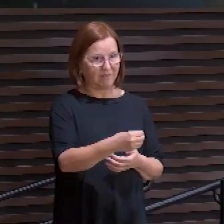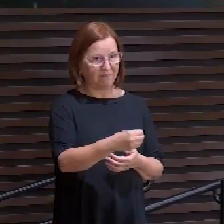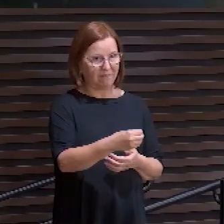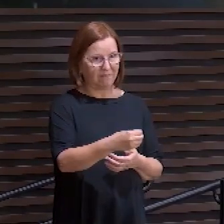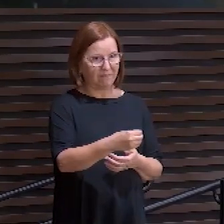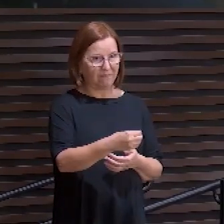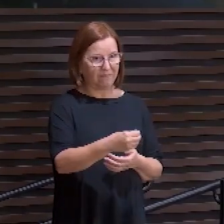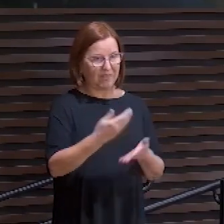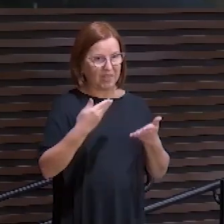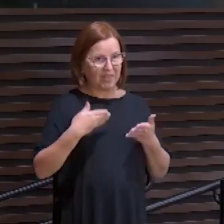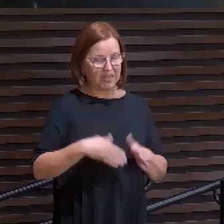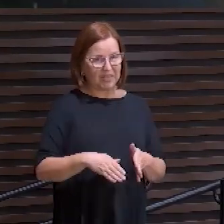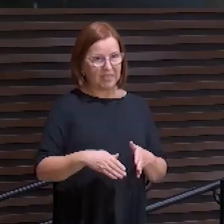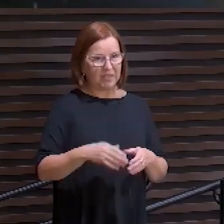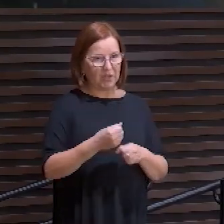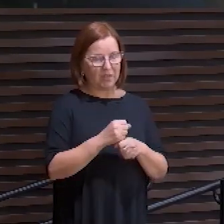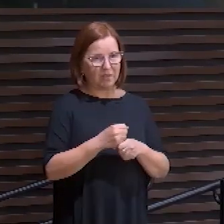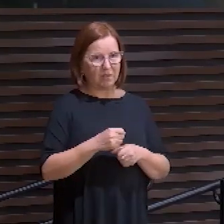Ele nasceu no ano de